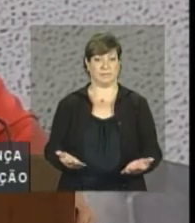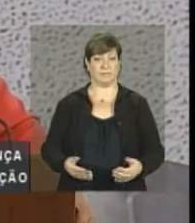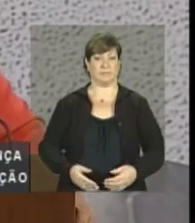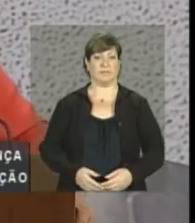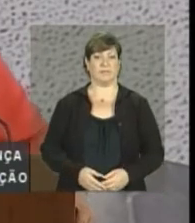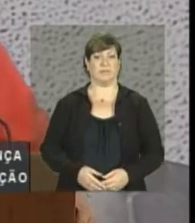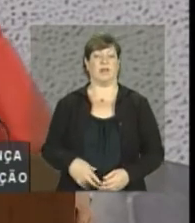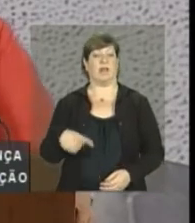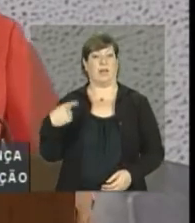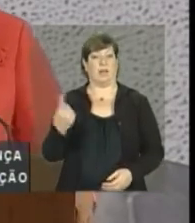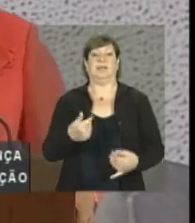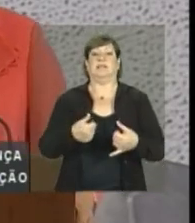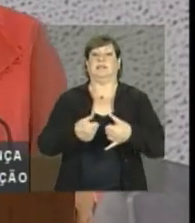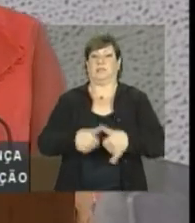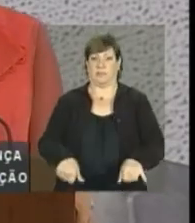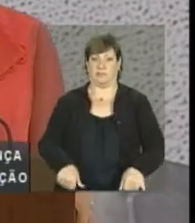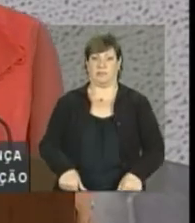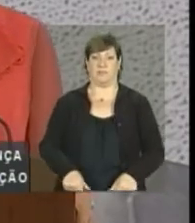estão